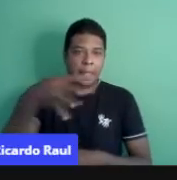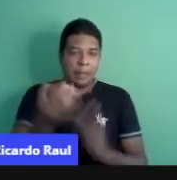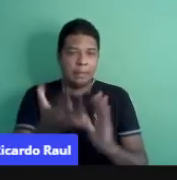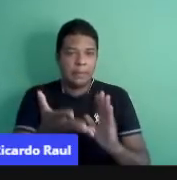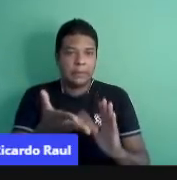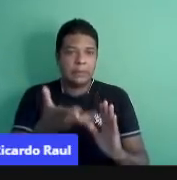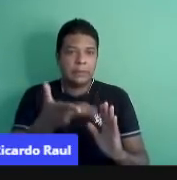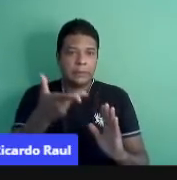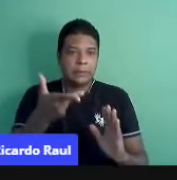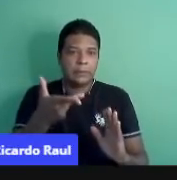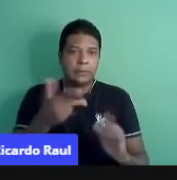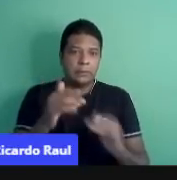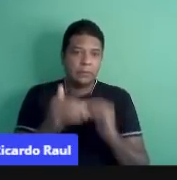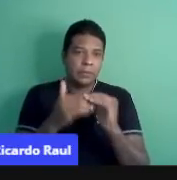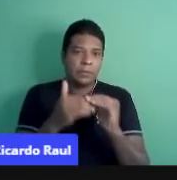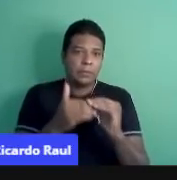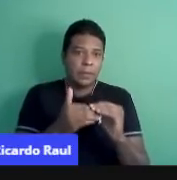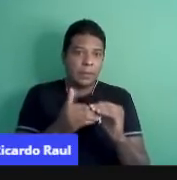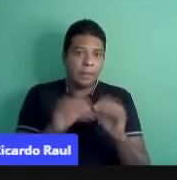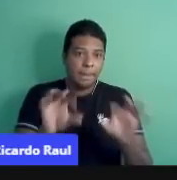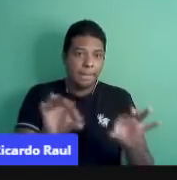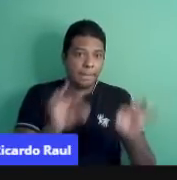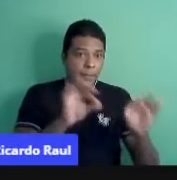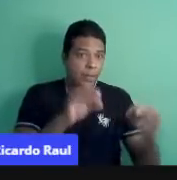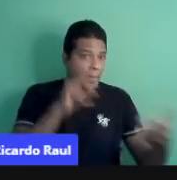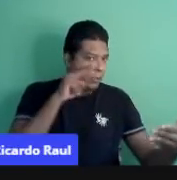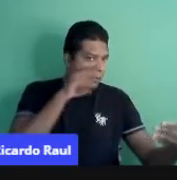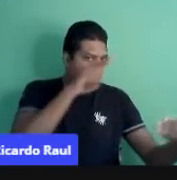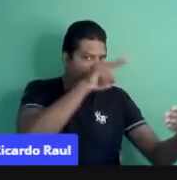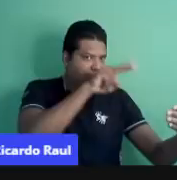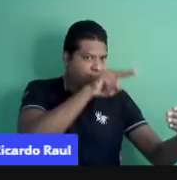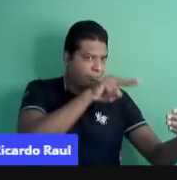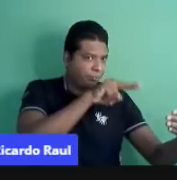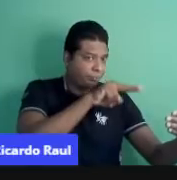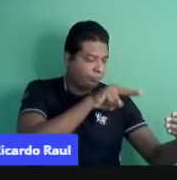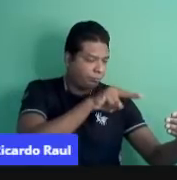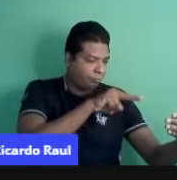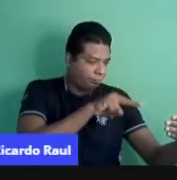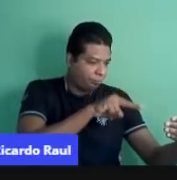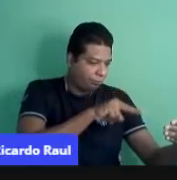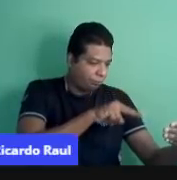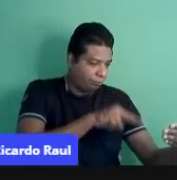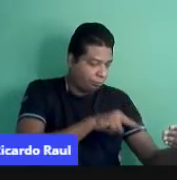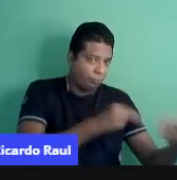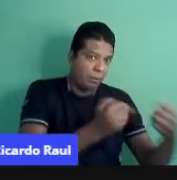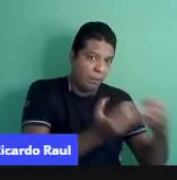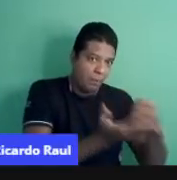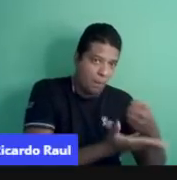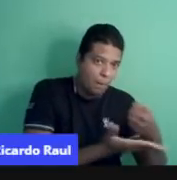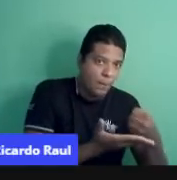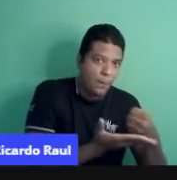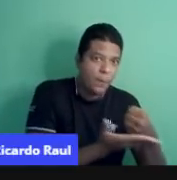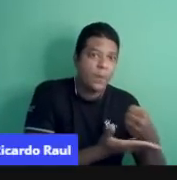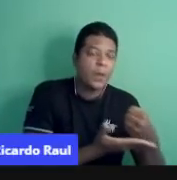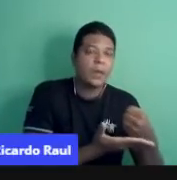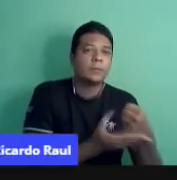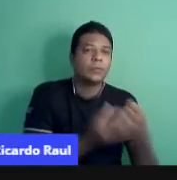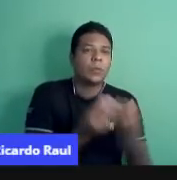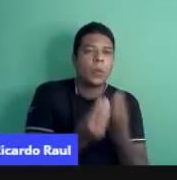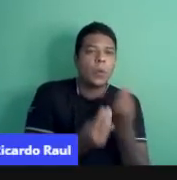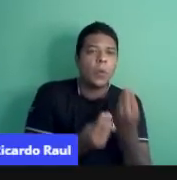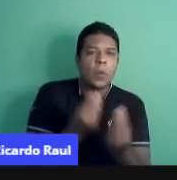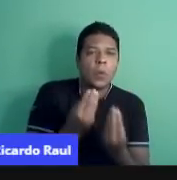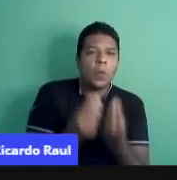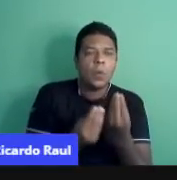habilidades e desenvolvam. Leiam todo, porque ele dá a base de suporte, ele diz como deve